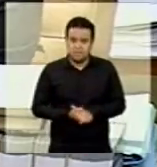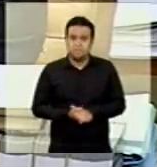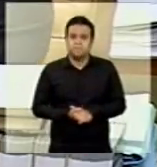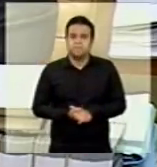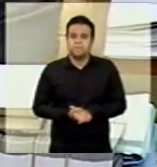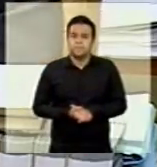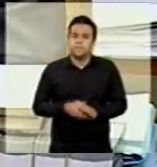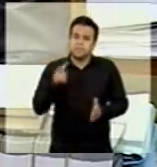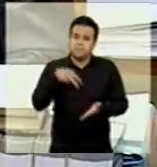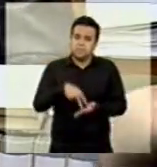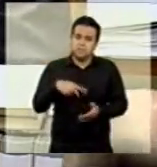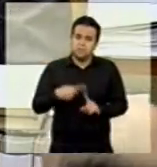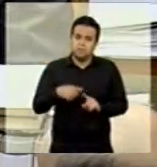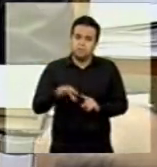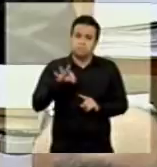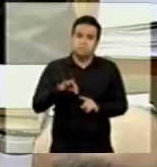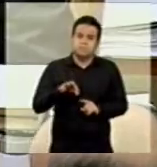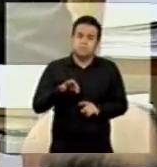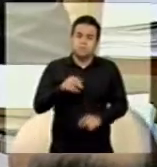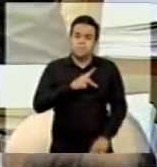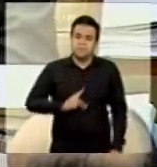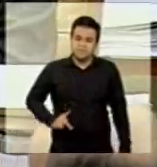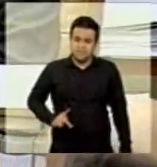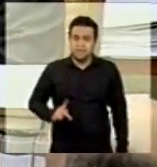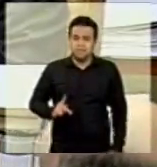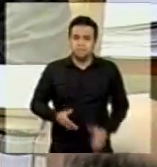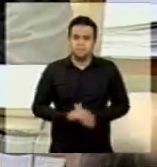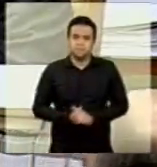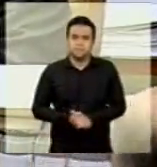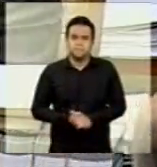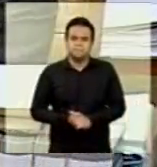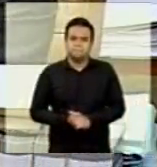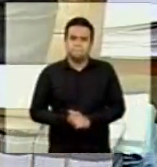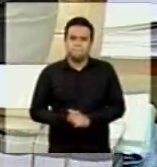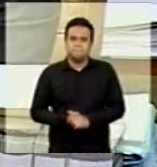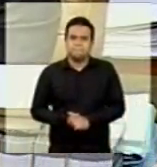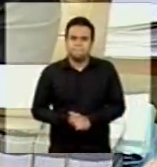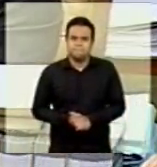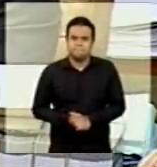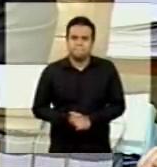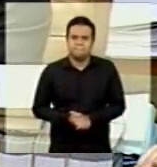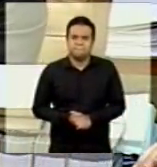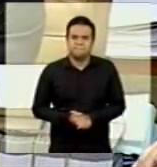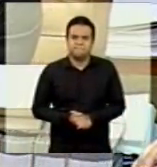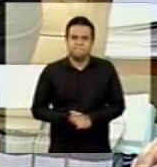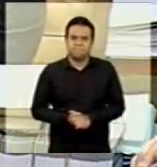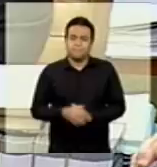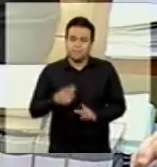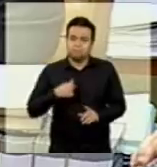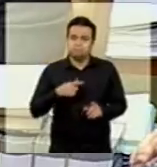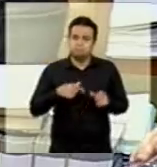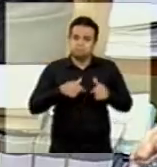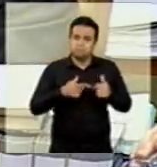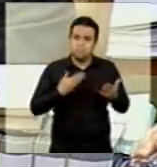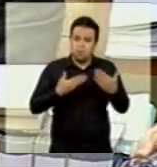que havia sido nomeada pelo presidente Reagan. Pois bem, no curso de nossas conversas, não